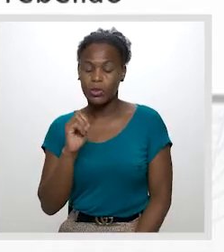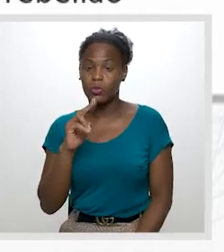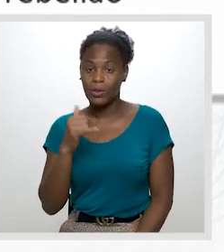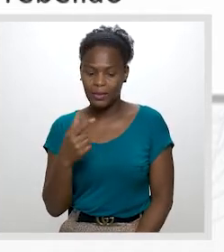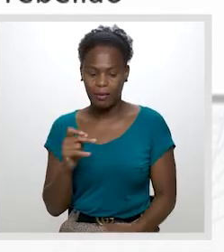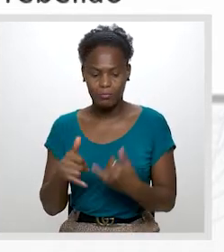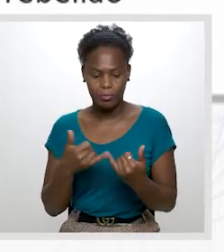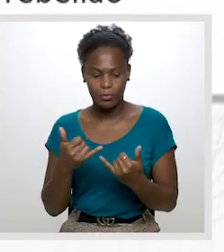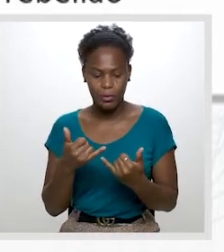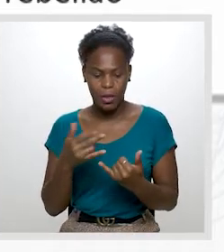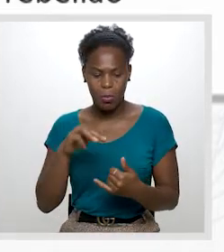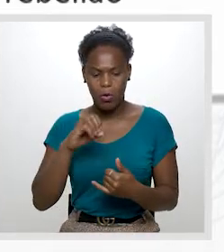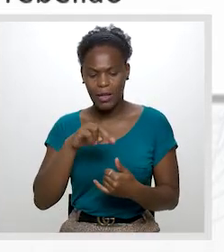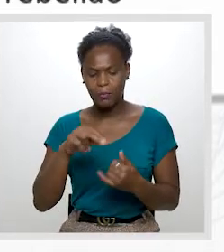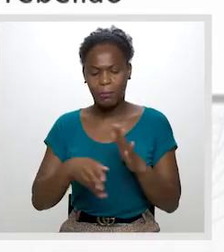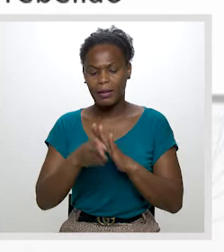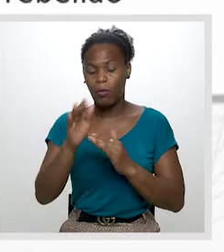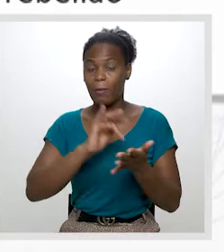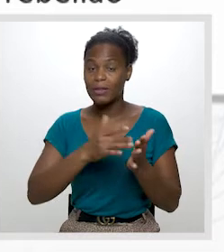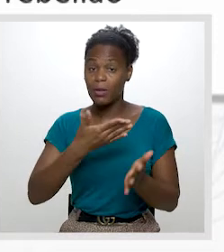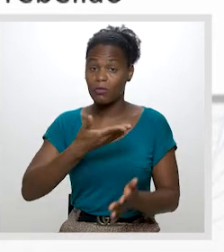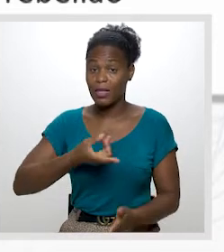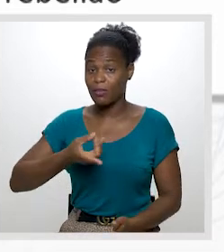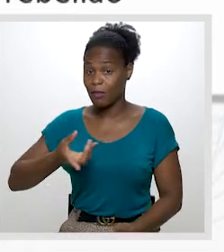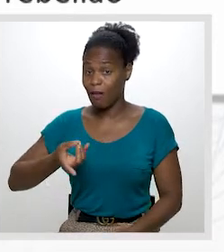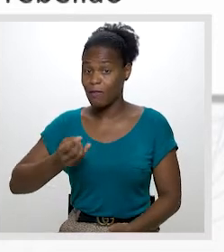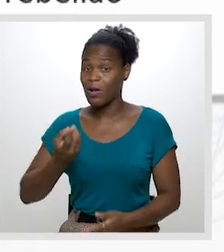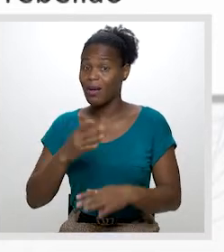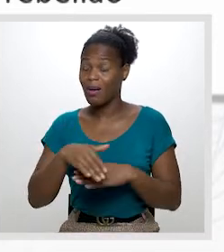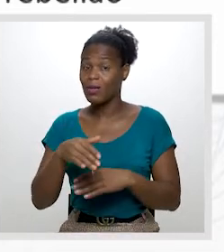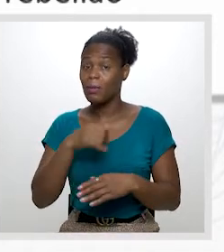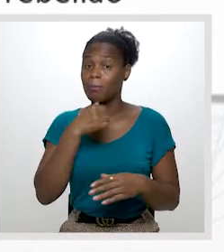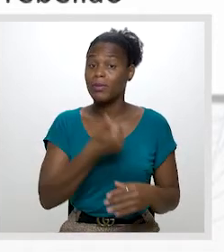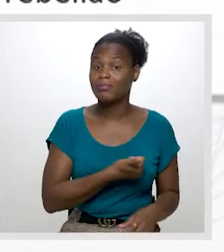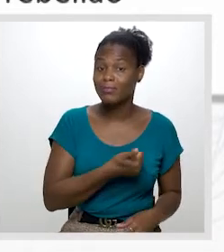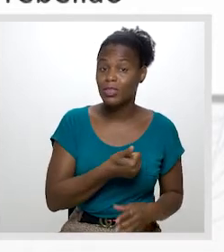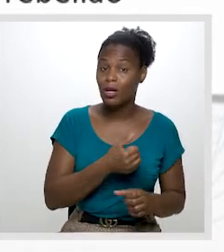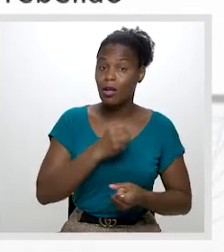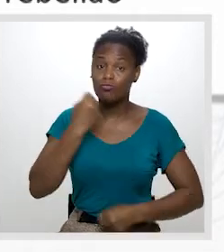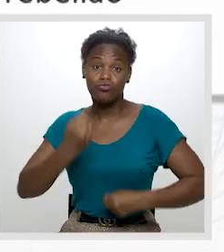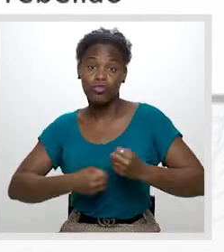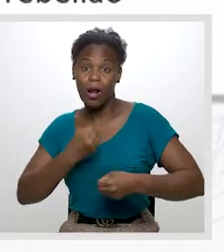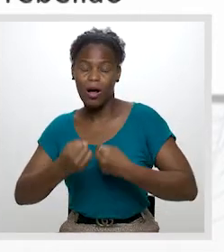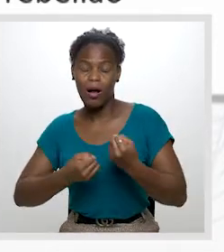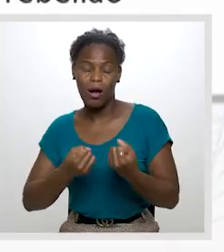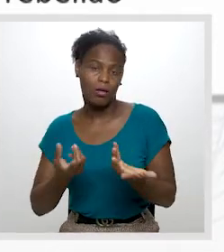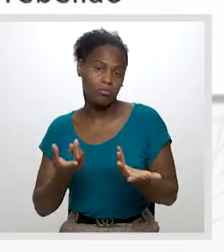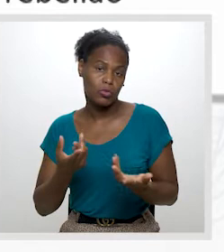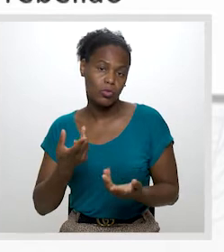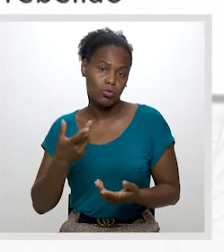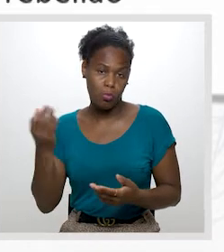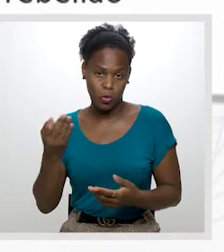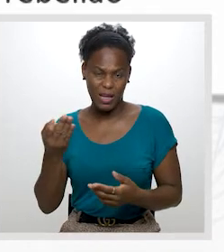monárquico, partiu para o Brasil em 1919, na sequência da derrota da rebelião monárquica do